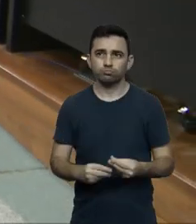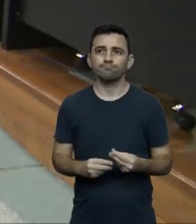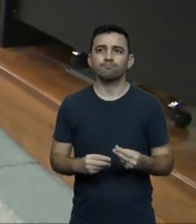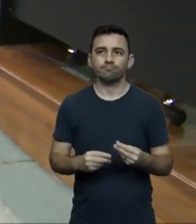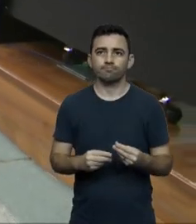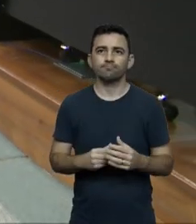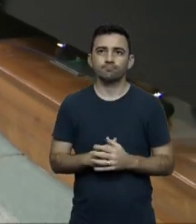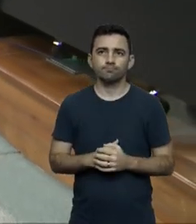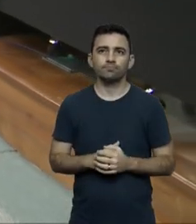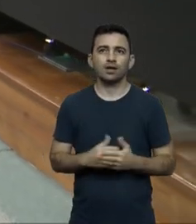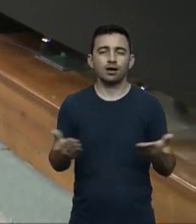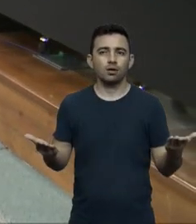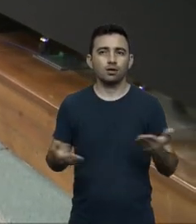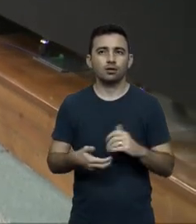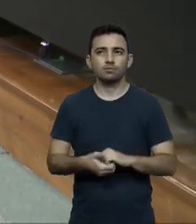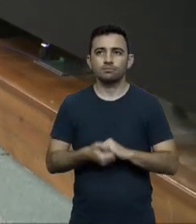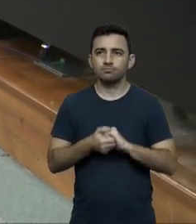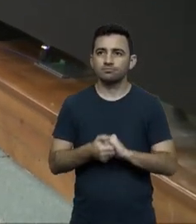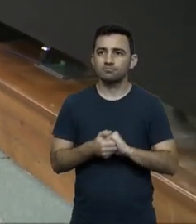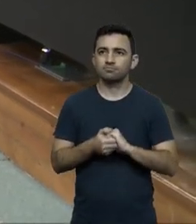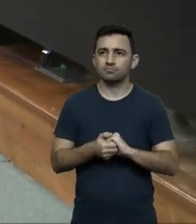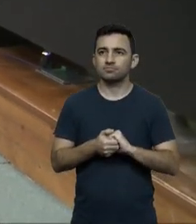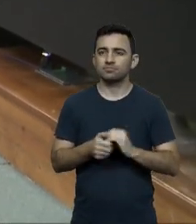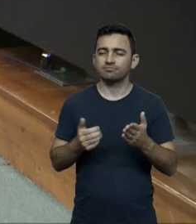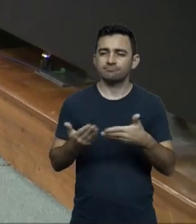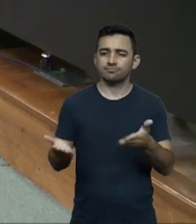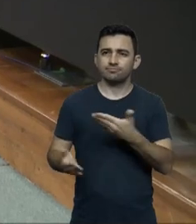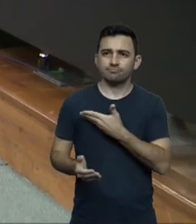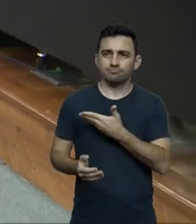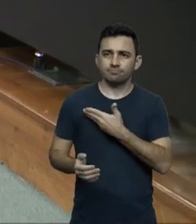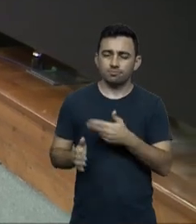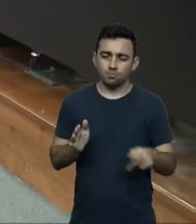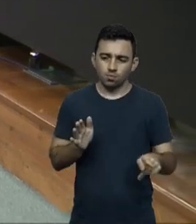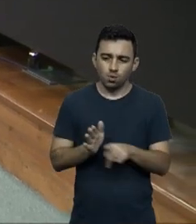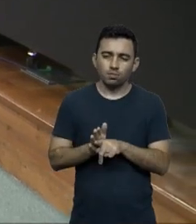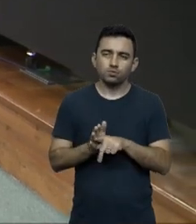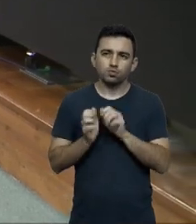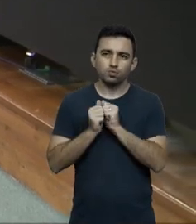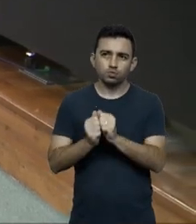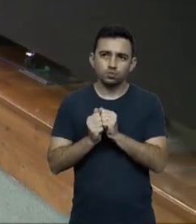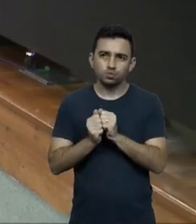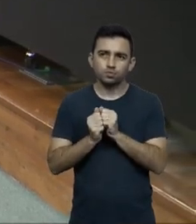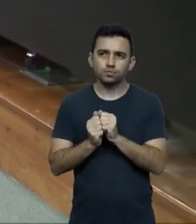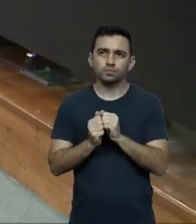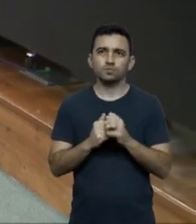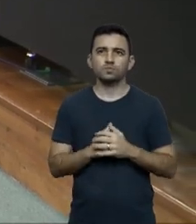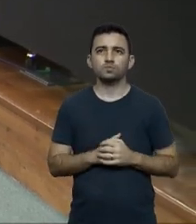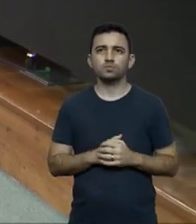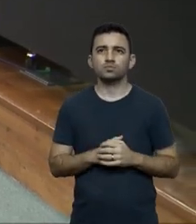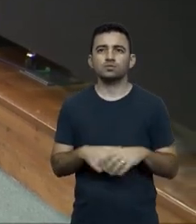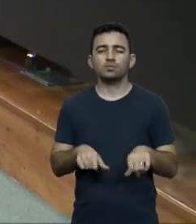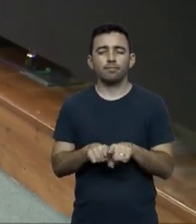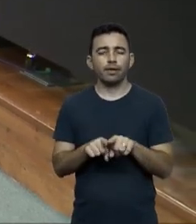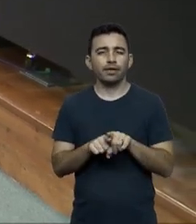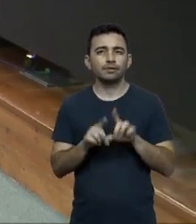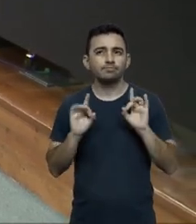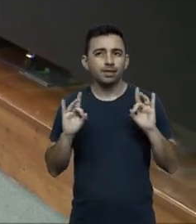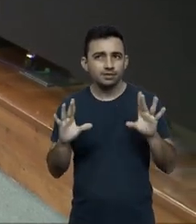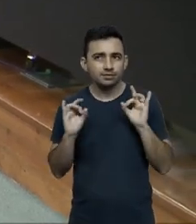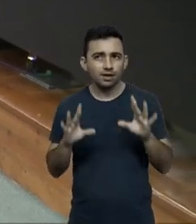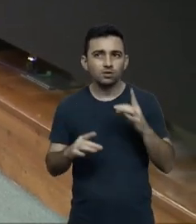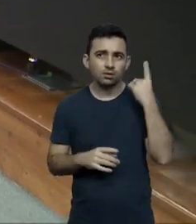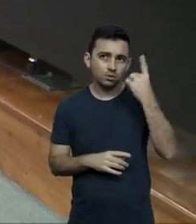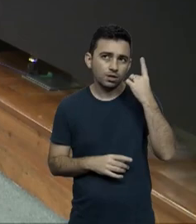quero saudar a que os componentes da mesa é de forma especial a